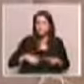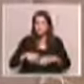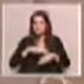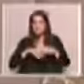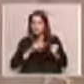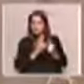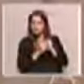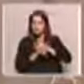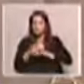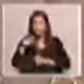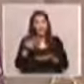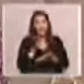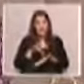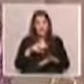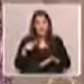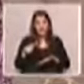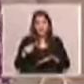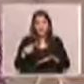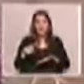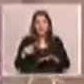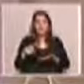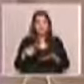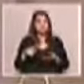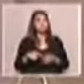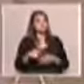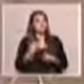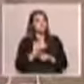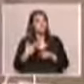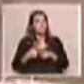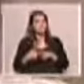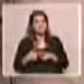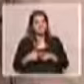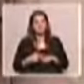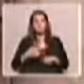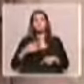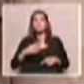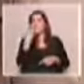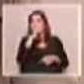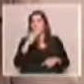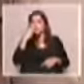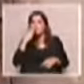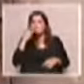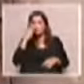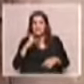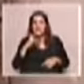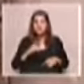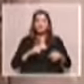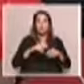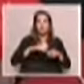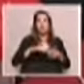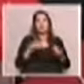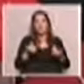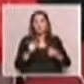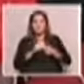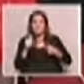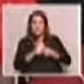este livro traz soluções muito interessantes. Costeleta de porco preto em crosta de pimentão e gratinado de batata com